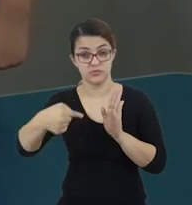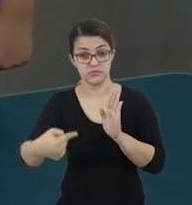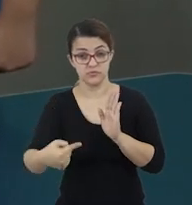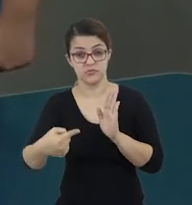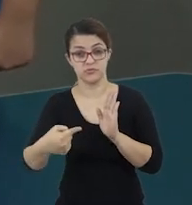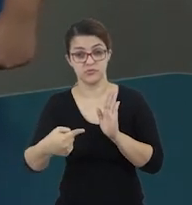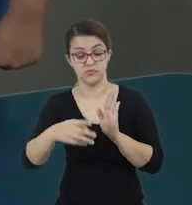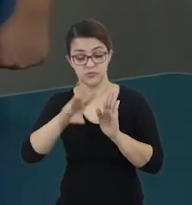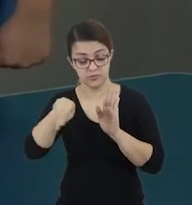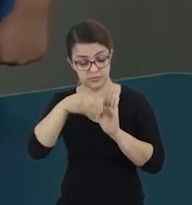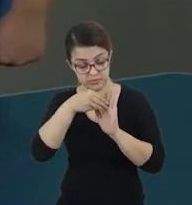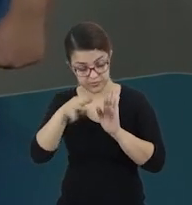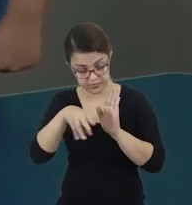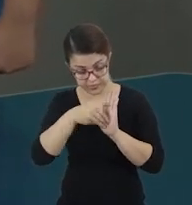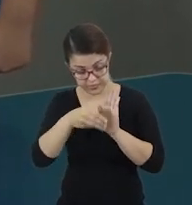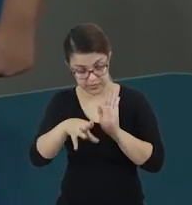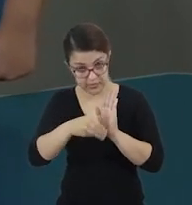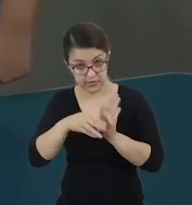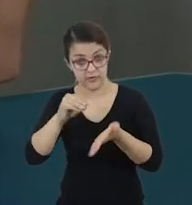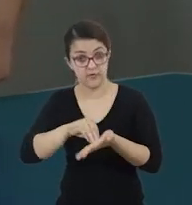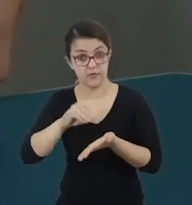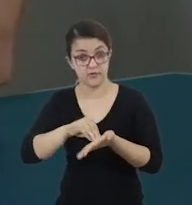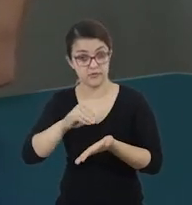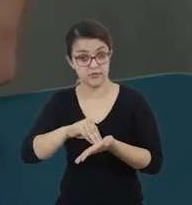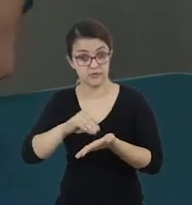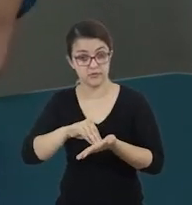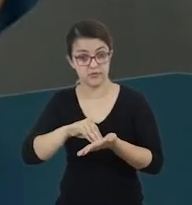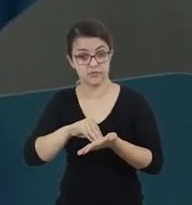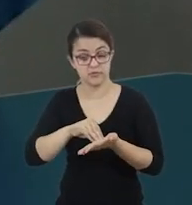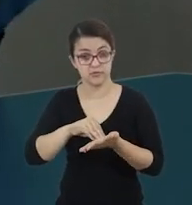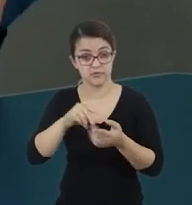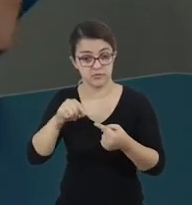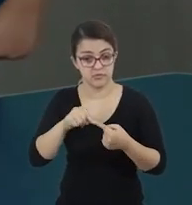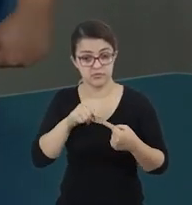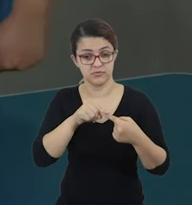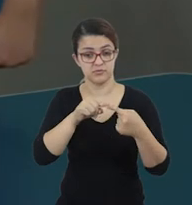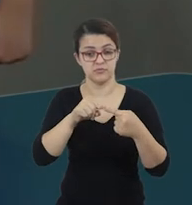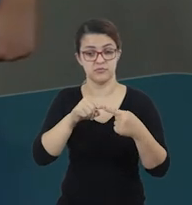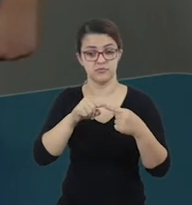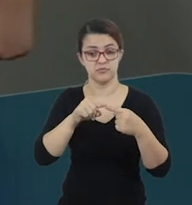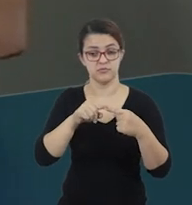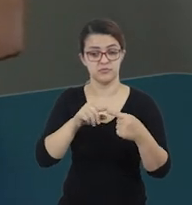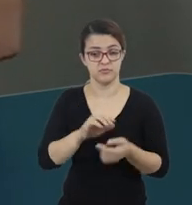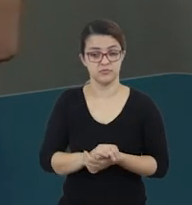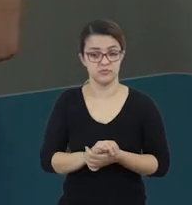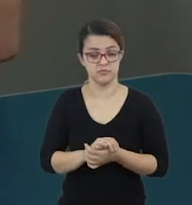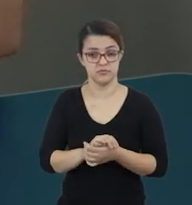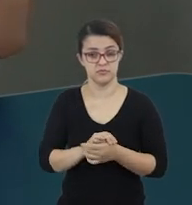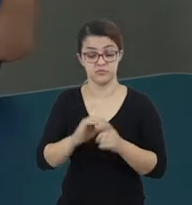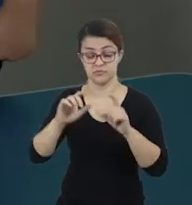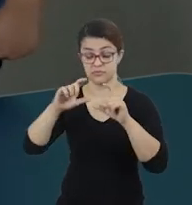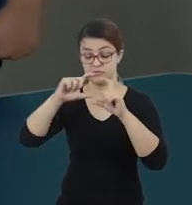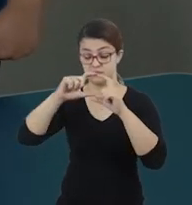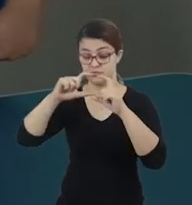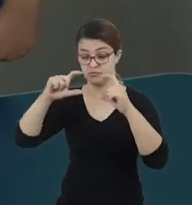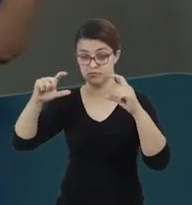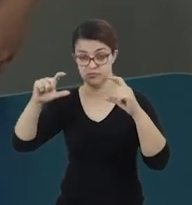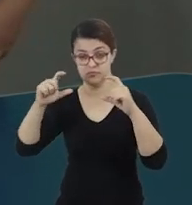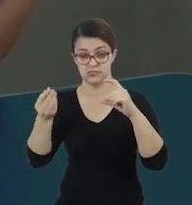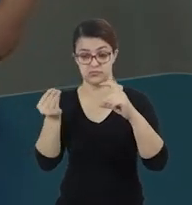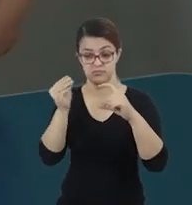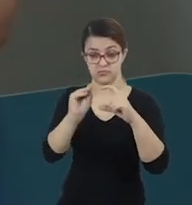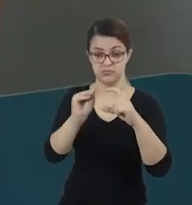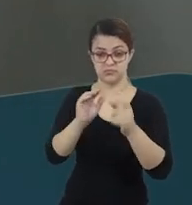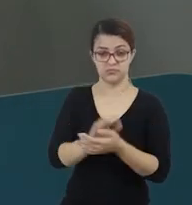Depois, complete a quantidade de figurinhas que estão faltando dentro dos retângulos vazios. Então, aqui nós temos as